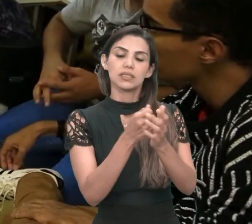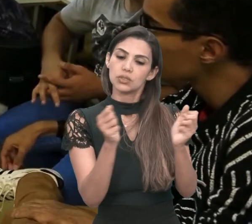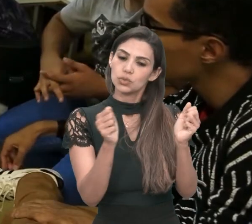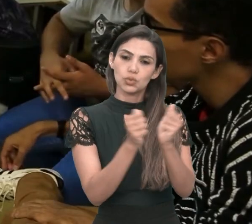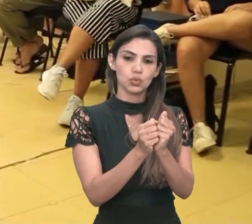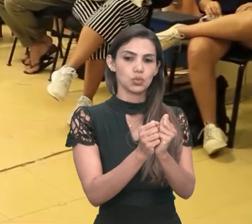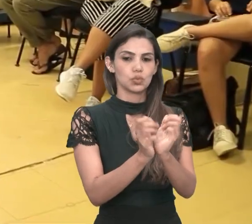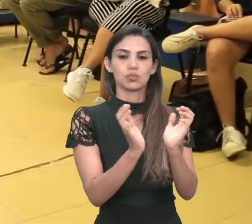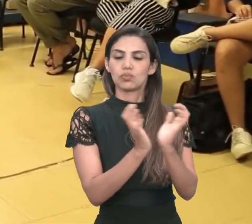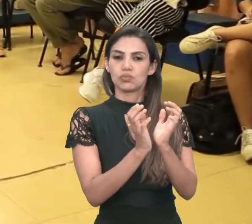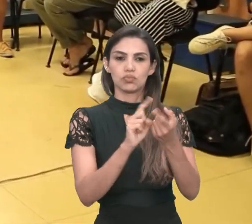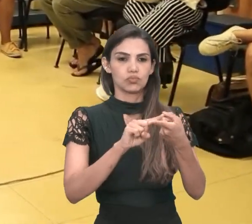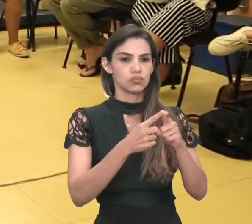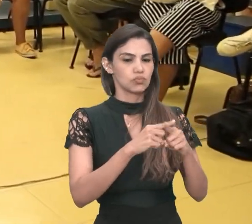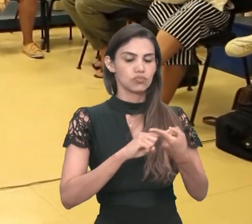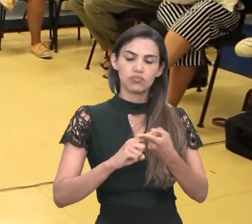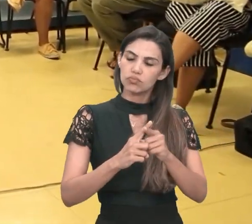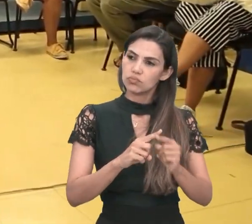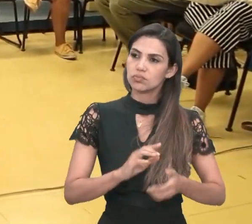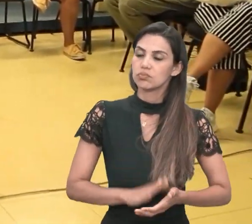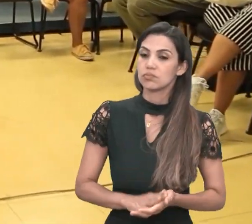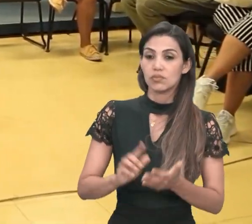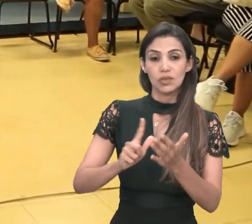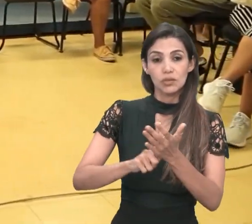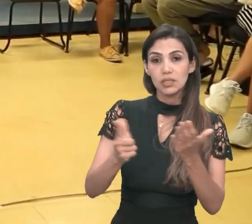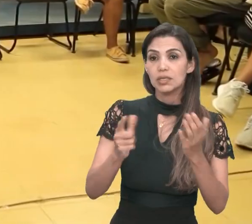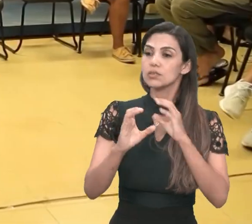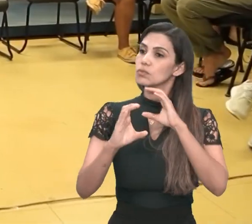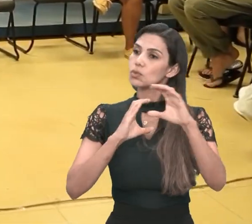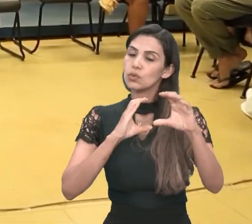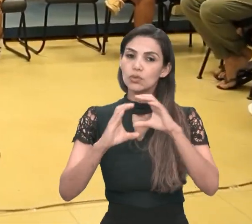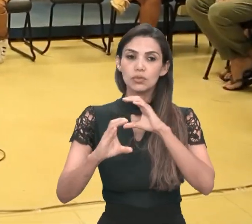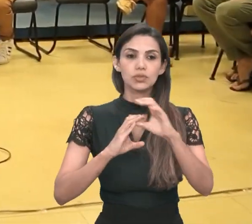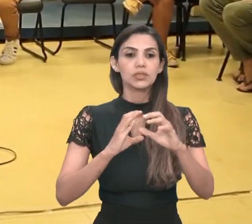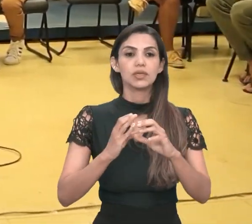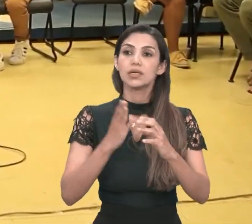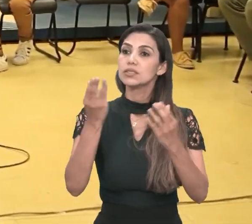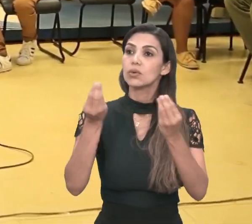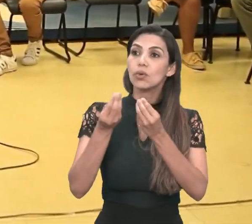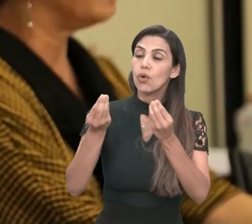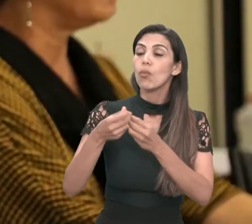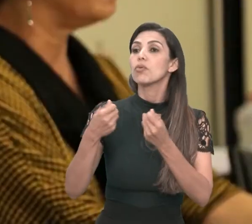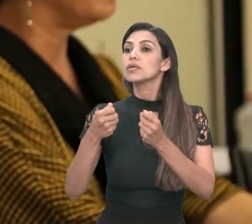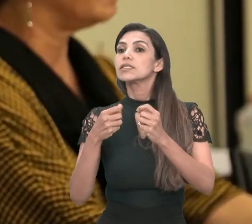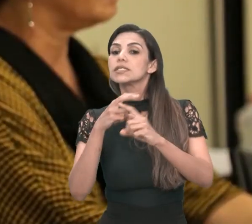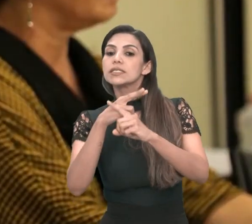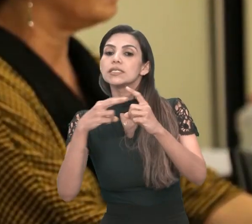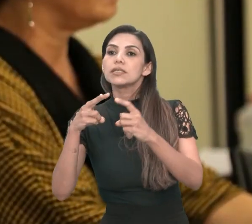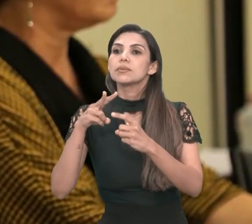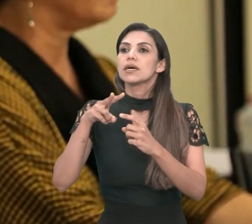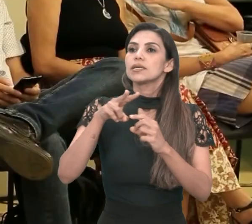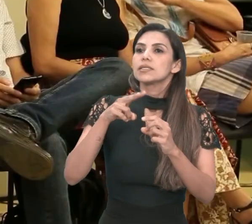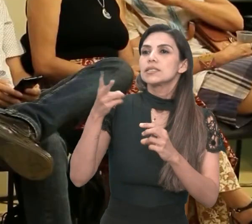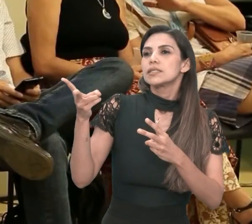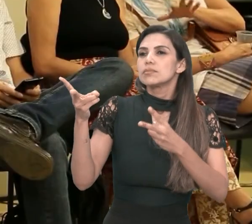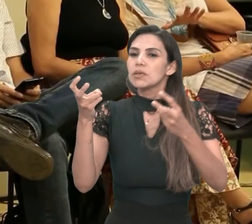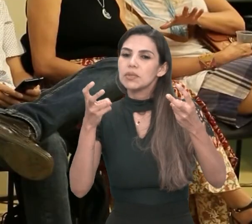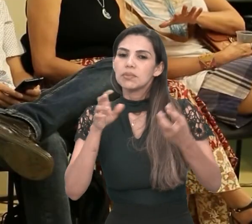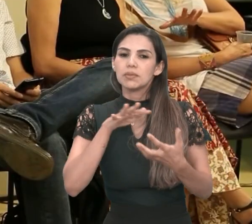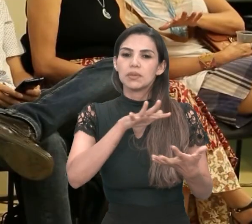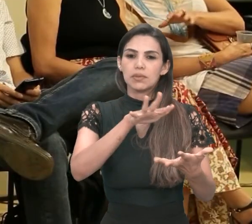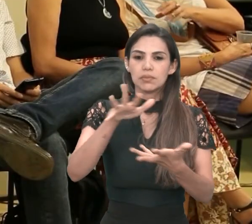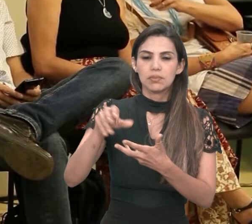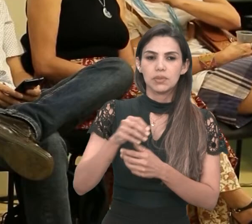tem que caminhar no mundo. Jornalismo e comunicação se faz no mundo. Né? Hoje há muito um jornalismo espírita que você senta e fica